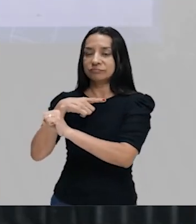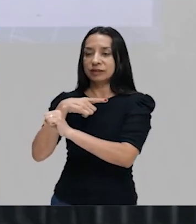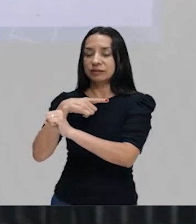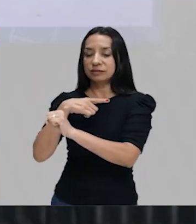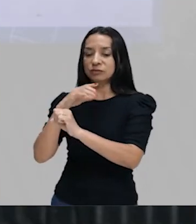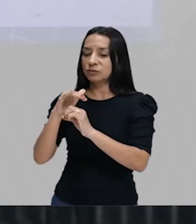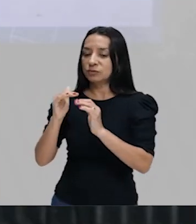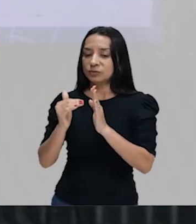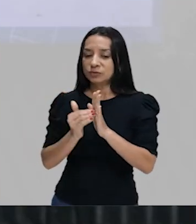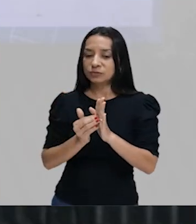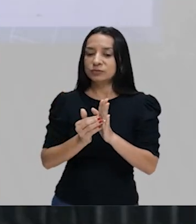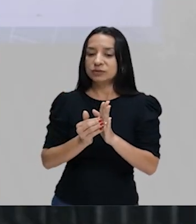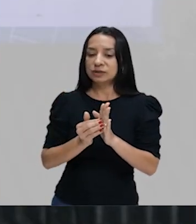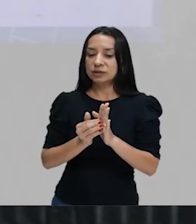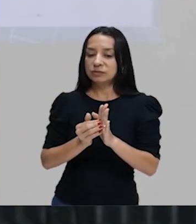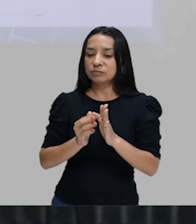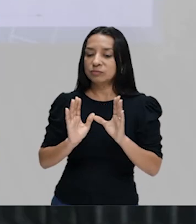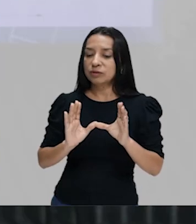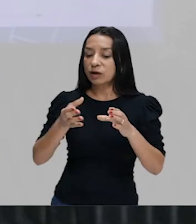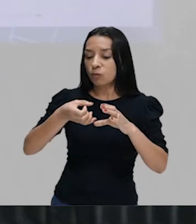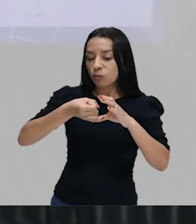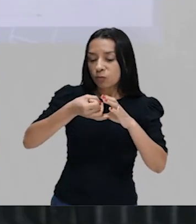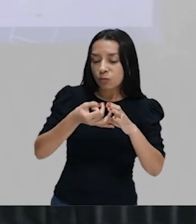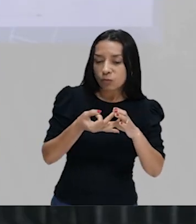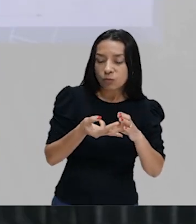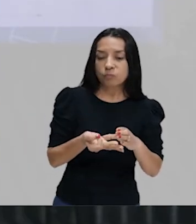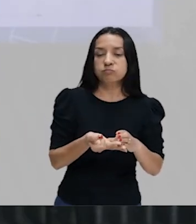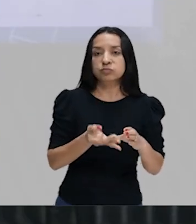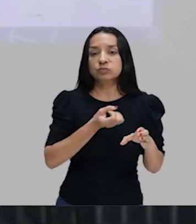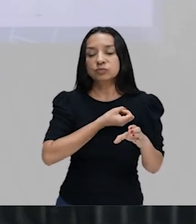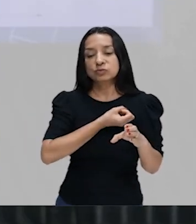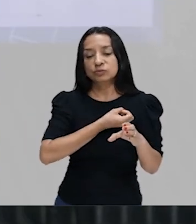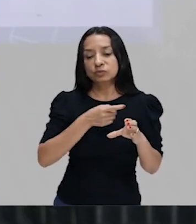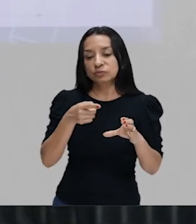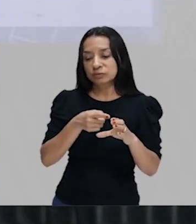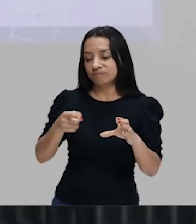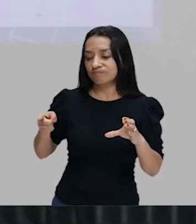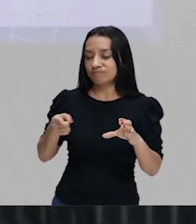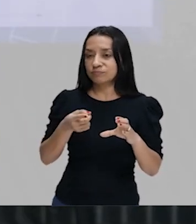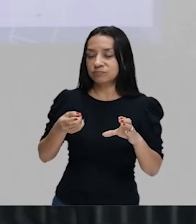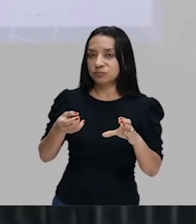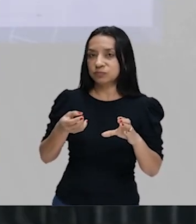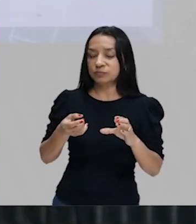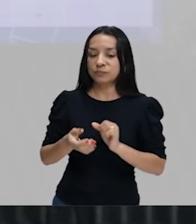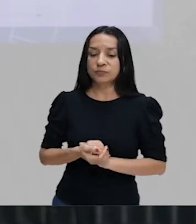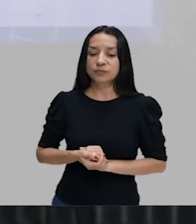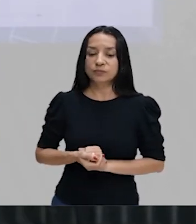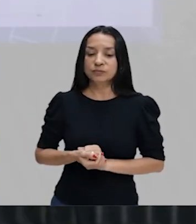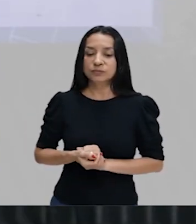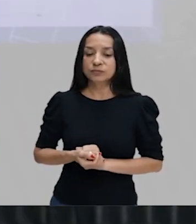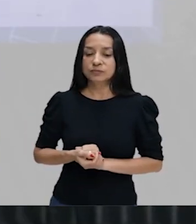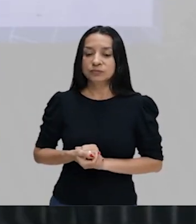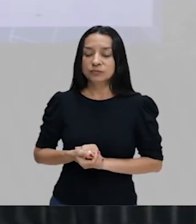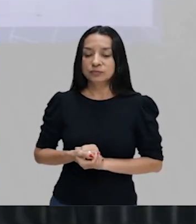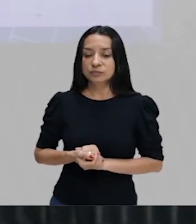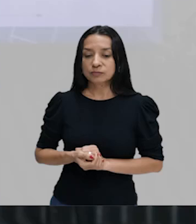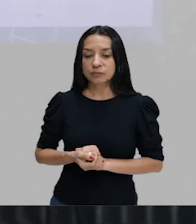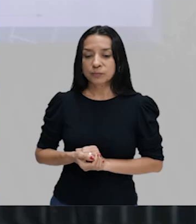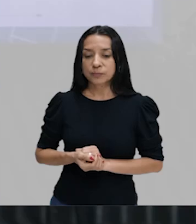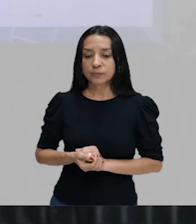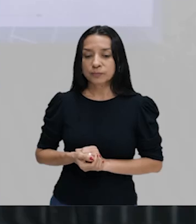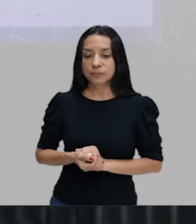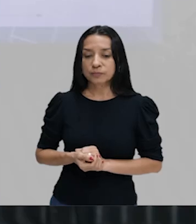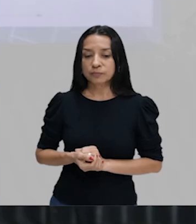estou, né, me referindo a esse conjunto de números entre esses dois extremos, tá bom? Olha os dois últimos.